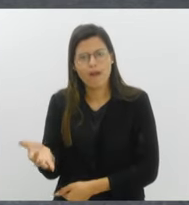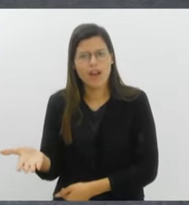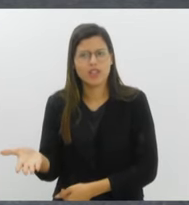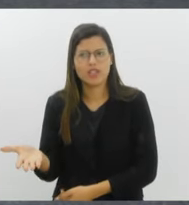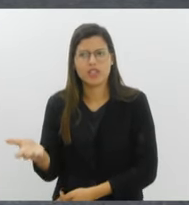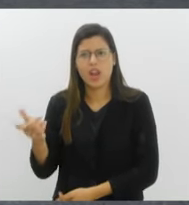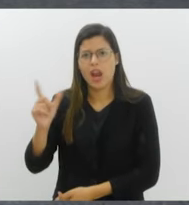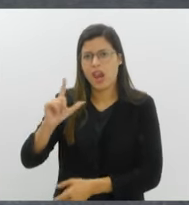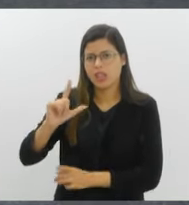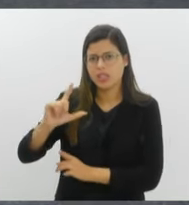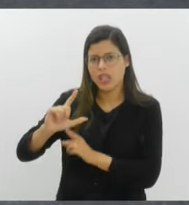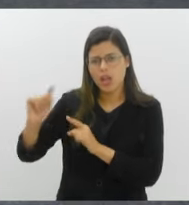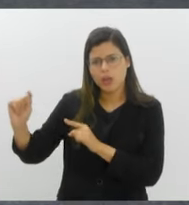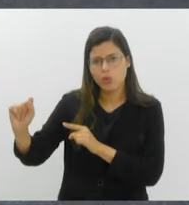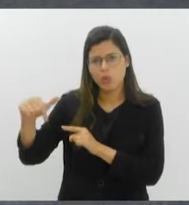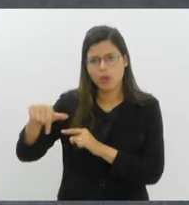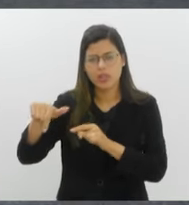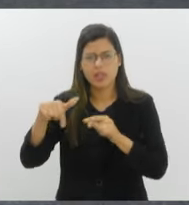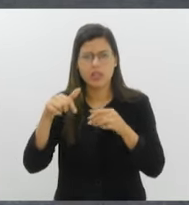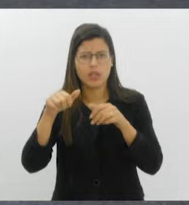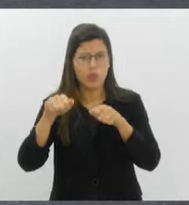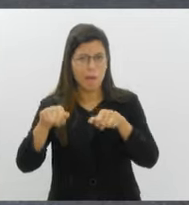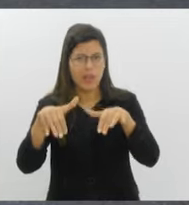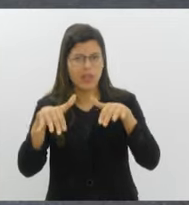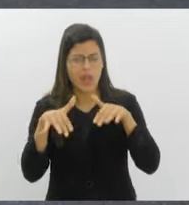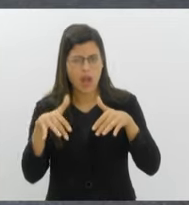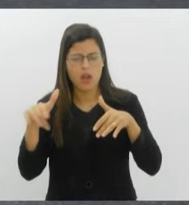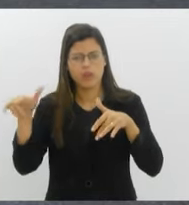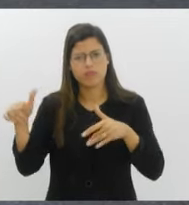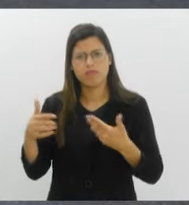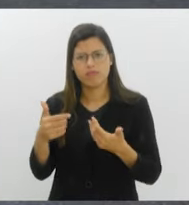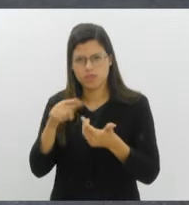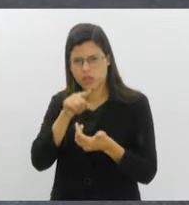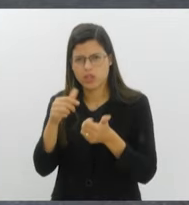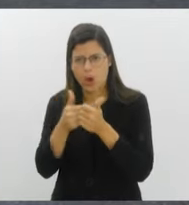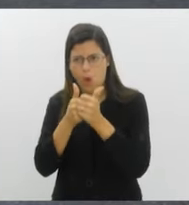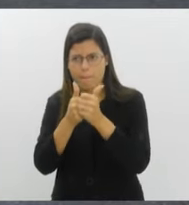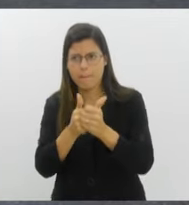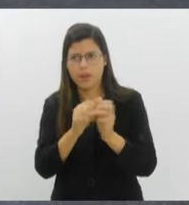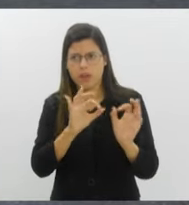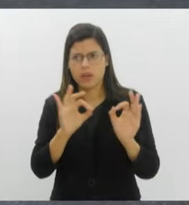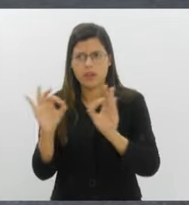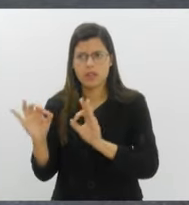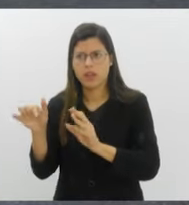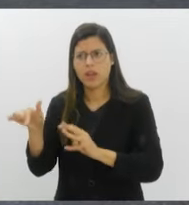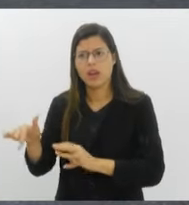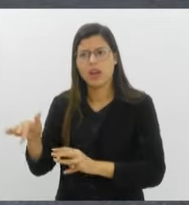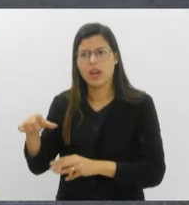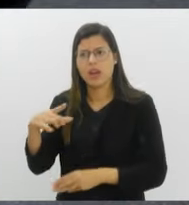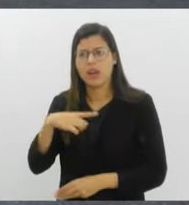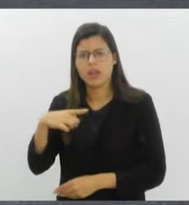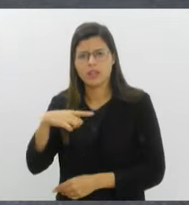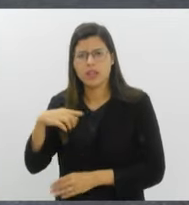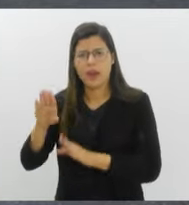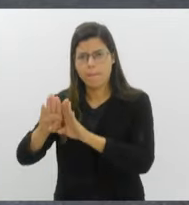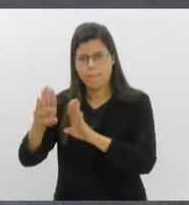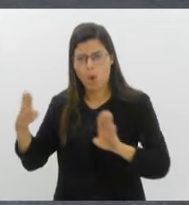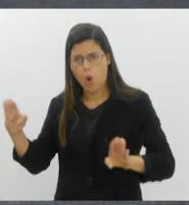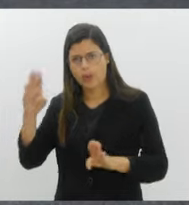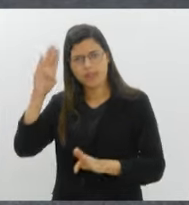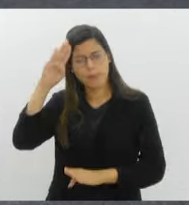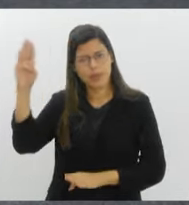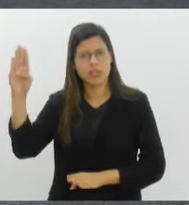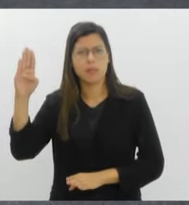Ele saiu aqui no plenário, para você que nos acompanha. Ali é a porta principal do plenário, onde está o hall dos elevadores, onde todas as pessoas